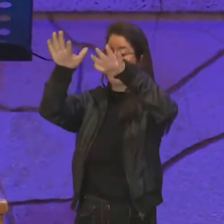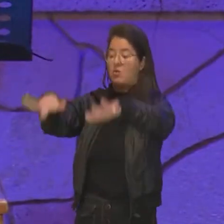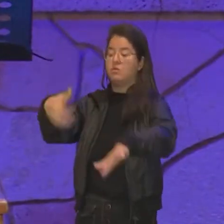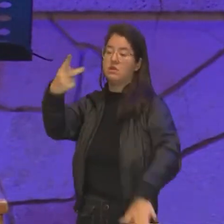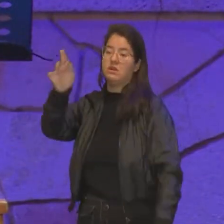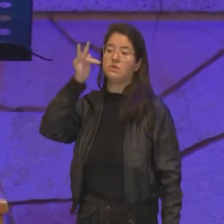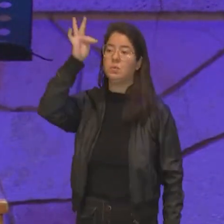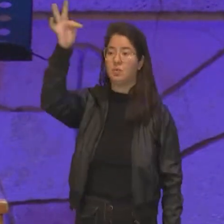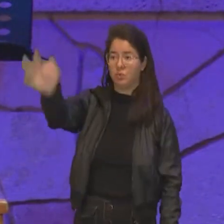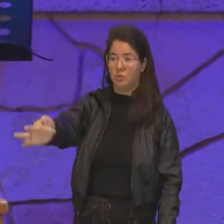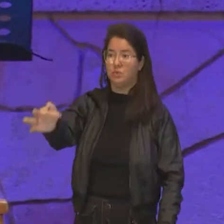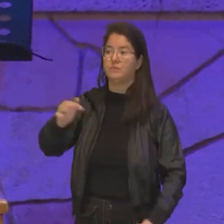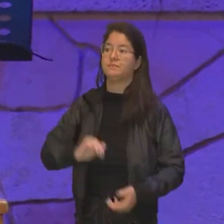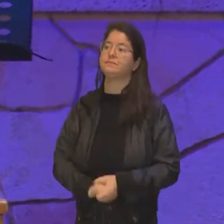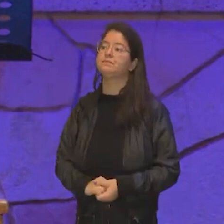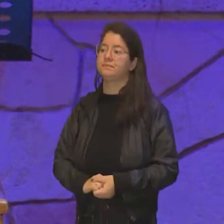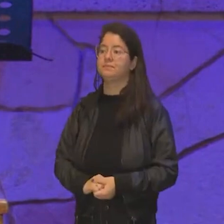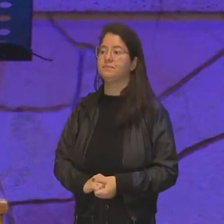futuro.